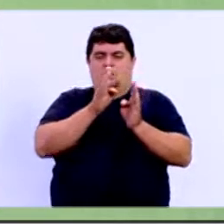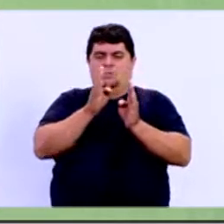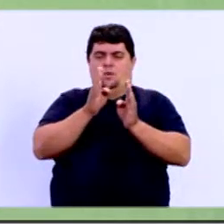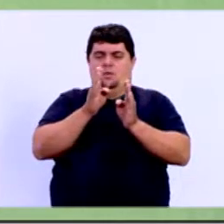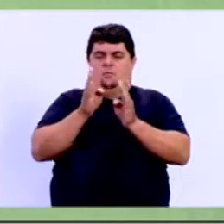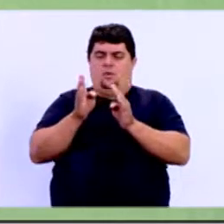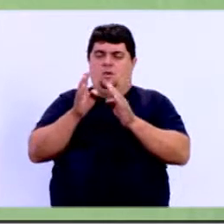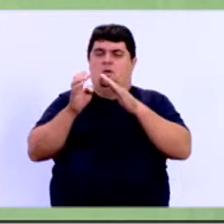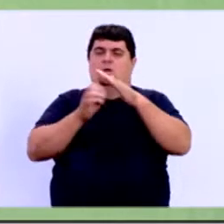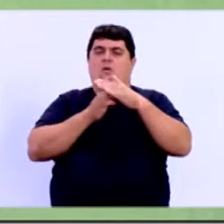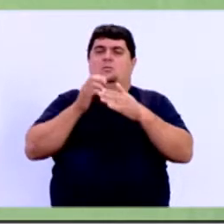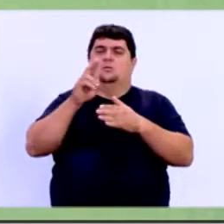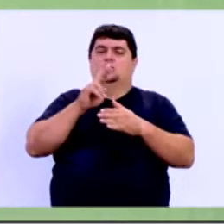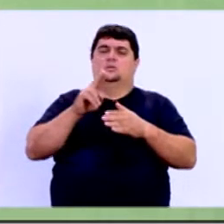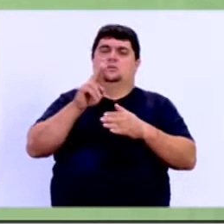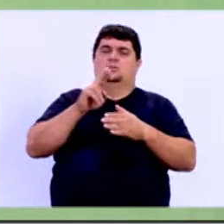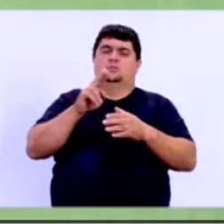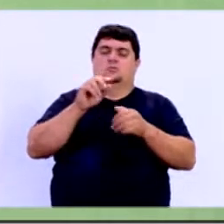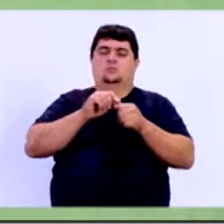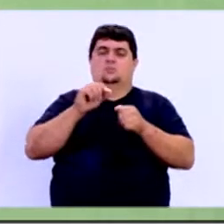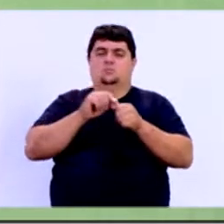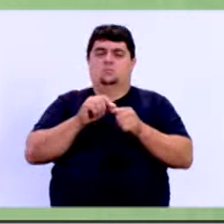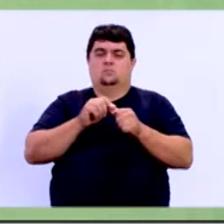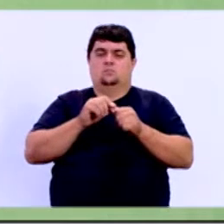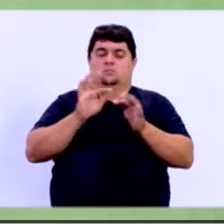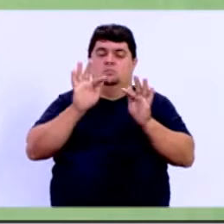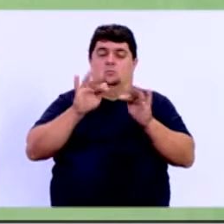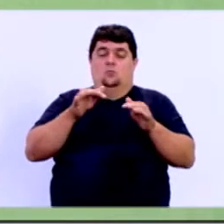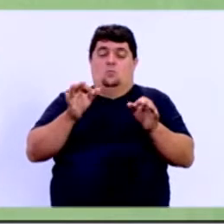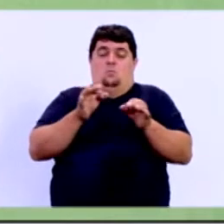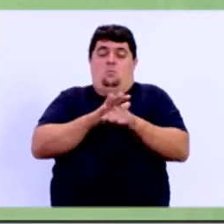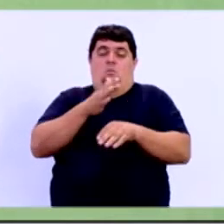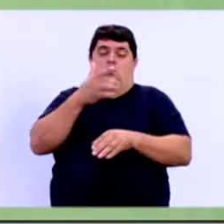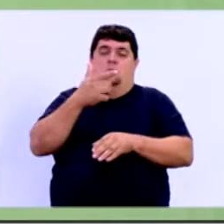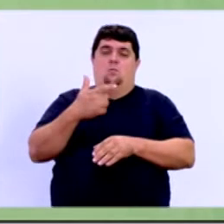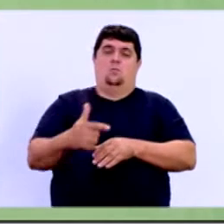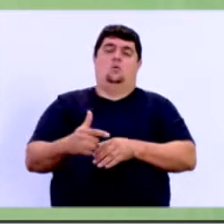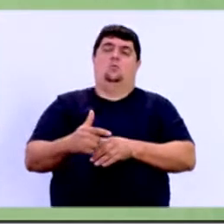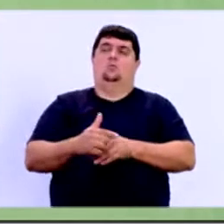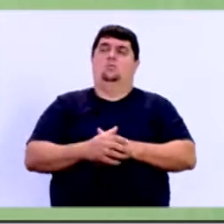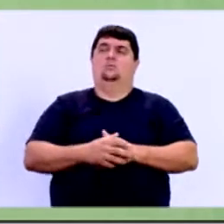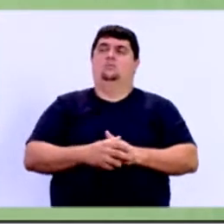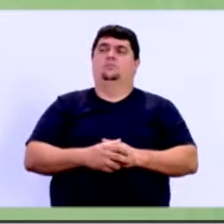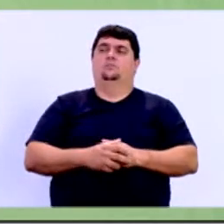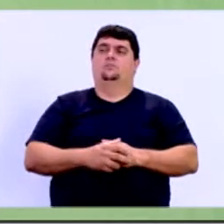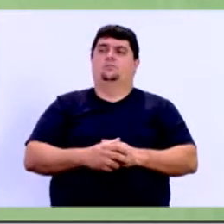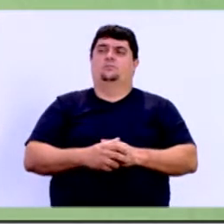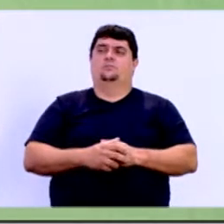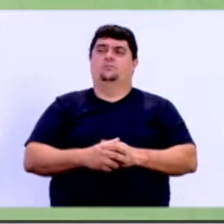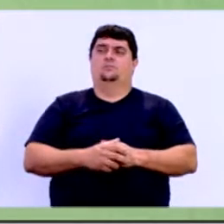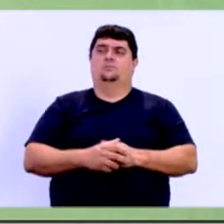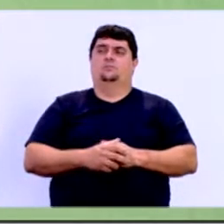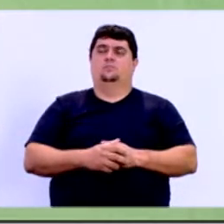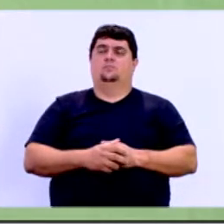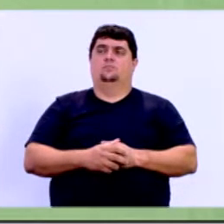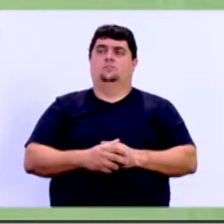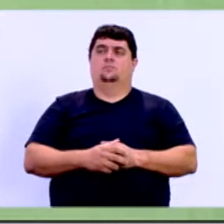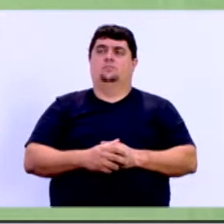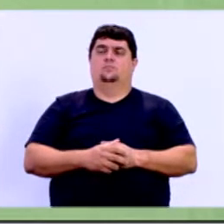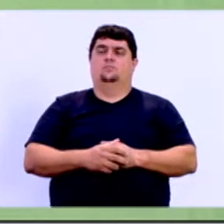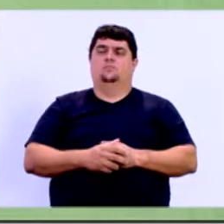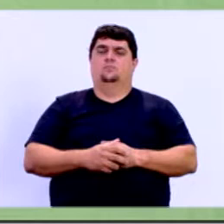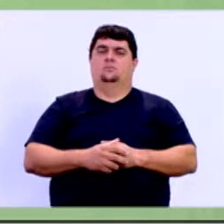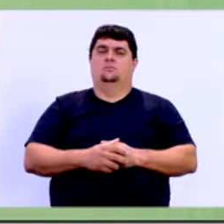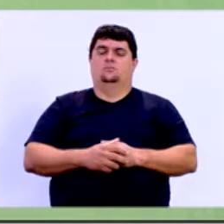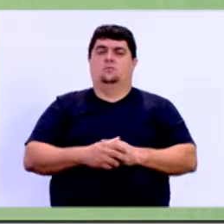que a empresa enfrentará para realizar ou concretizar os objetivos, né? Então, a organização ela